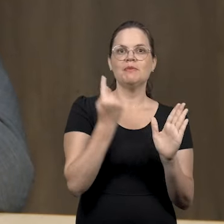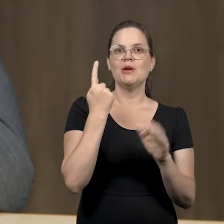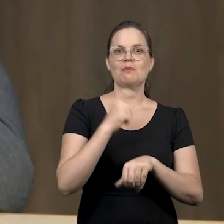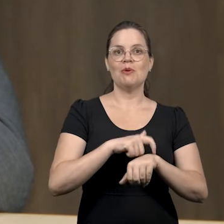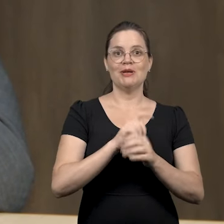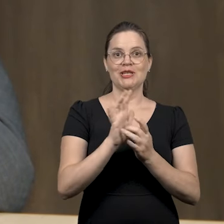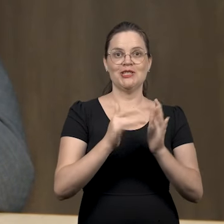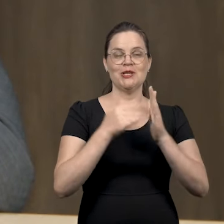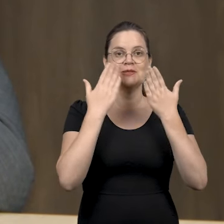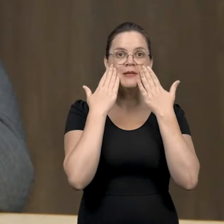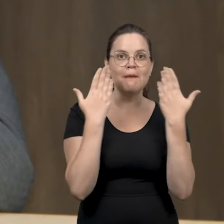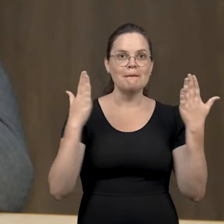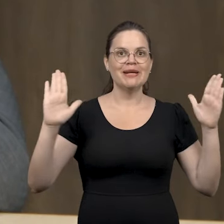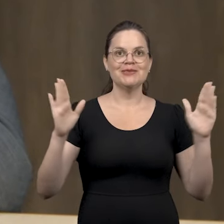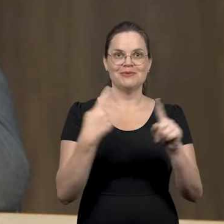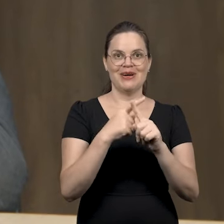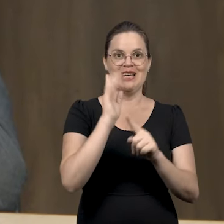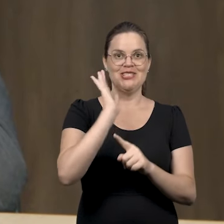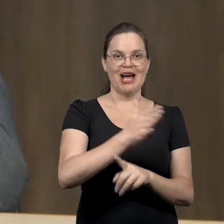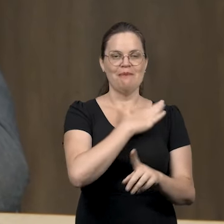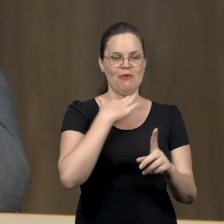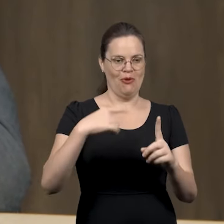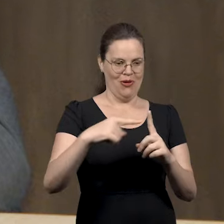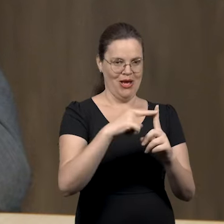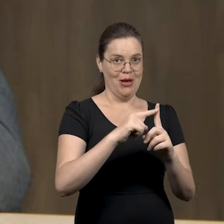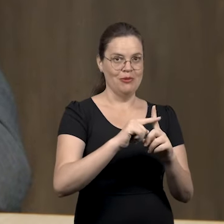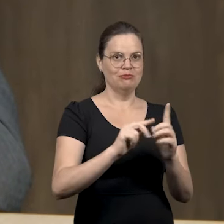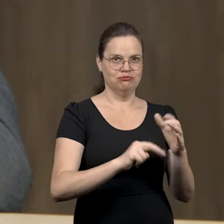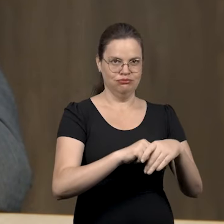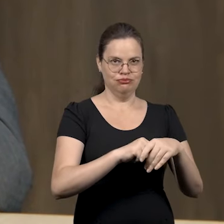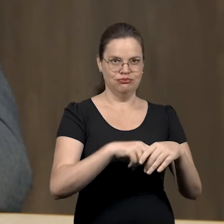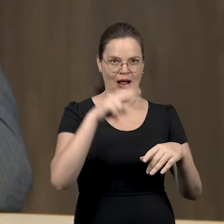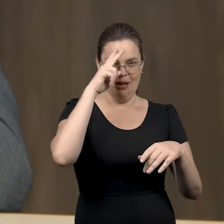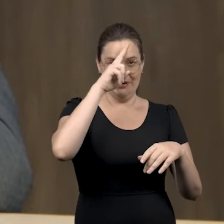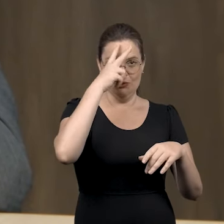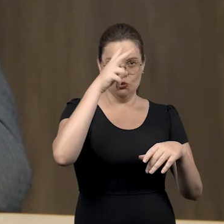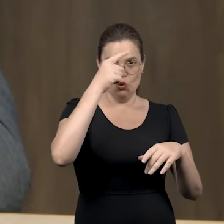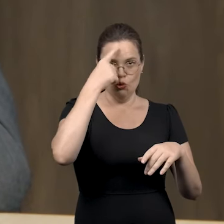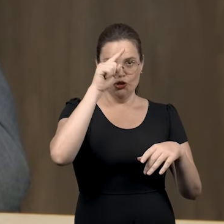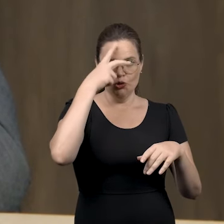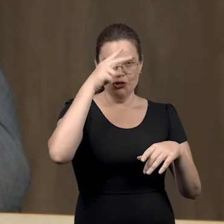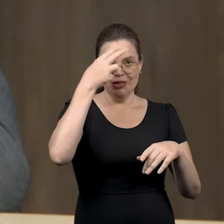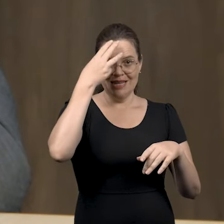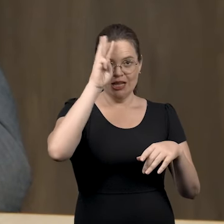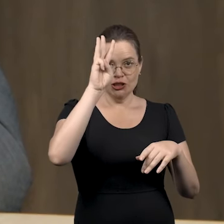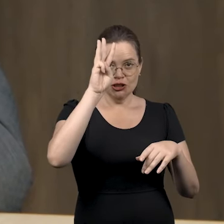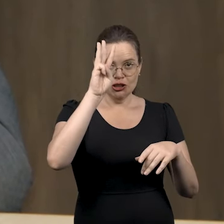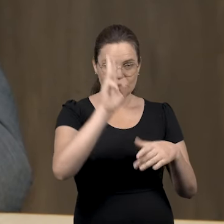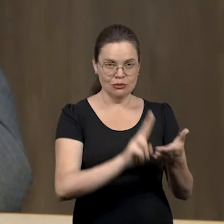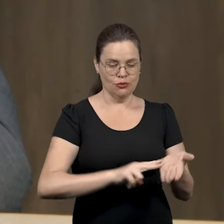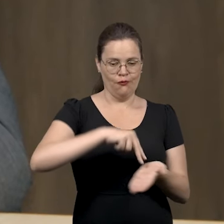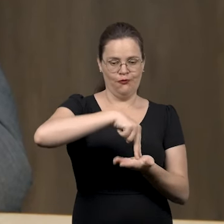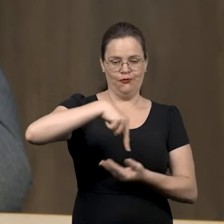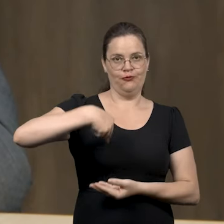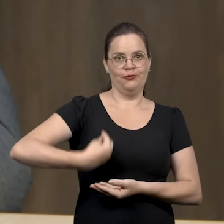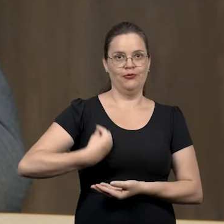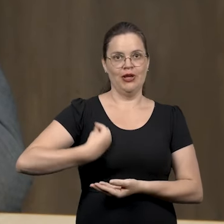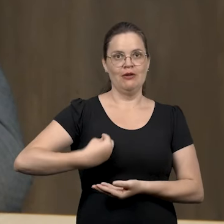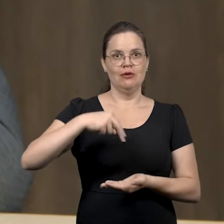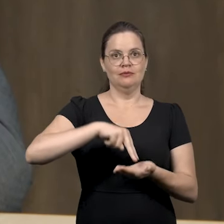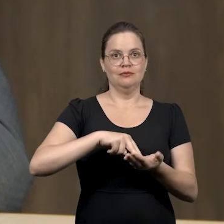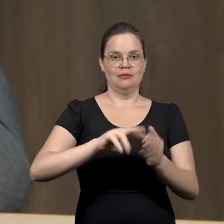após a ressurreição. Ou seja, Tomé, ele não estava presente quando Jesus apareceu ali aos seus